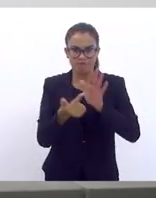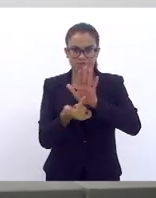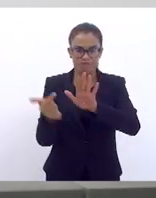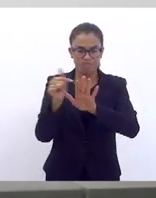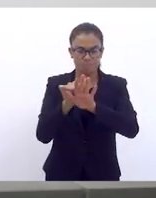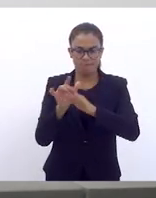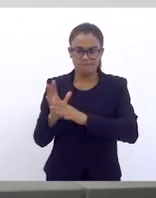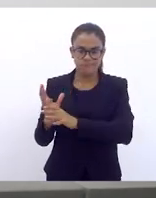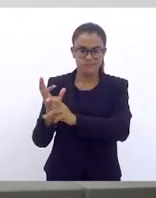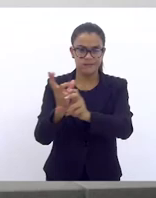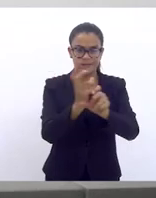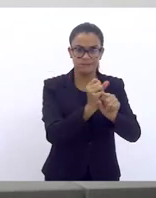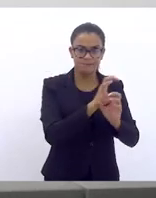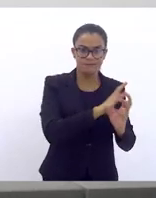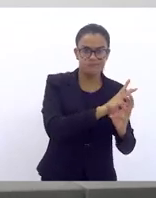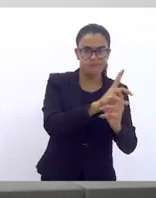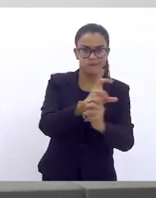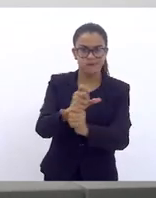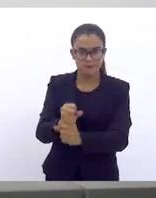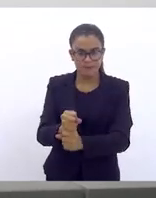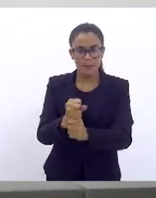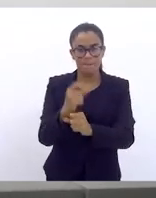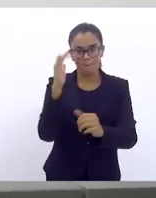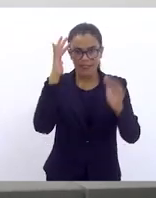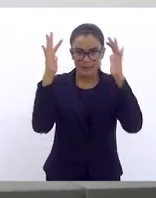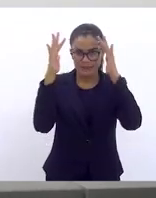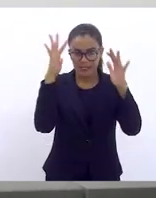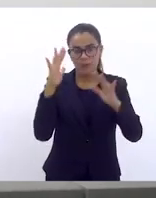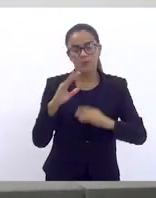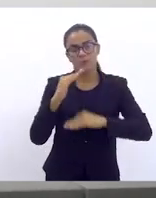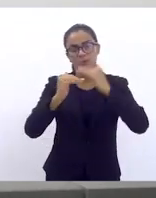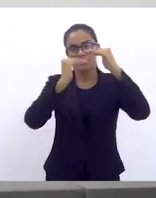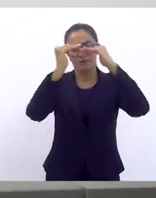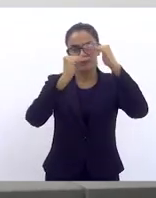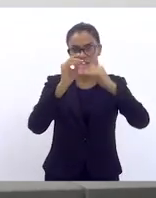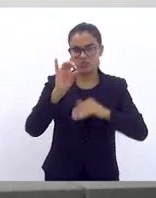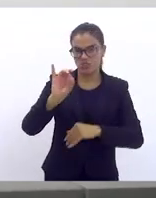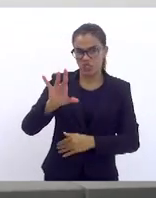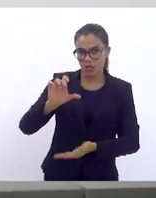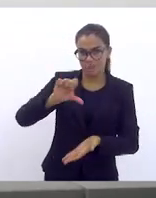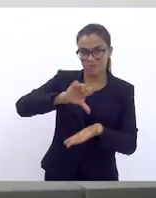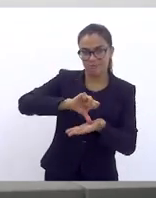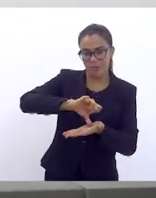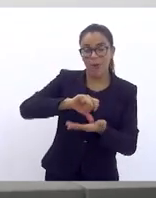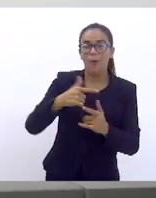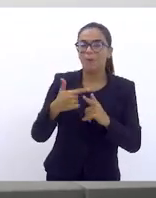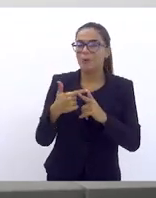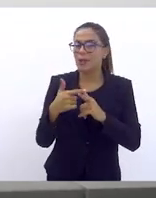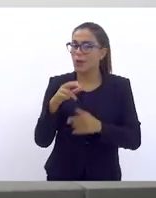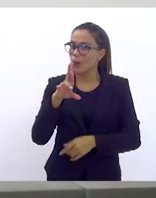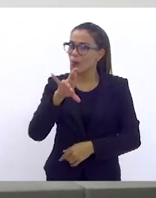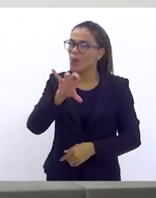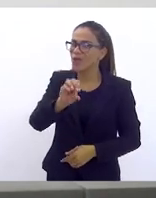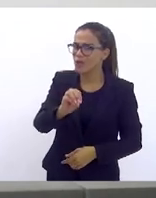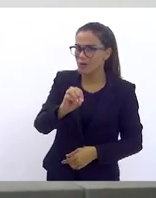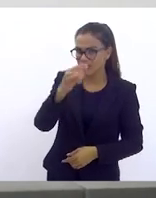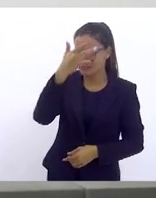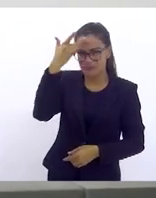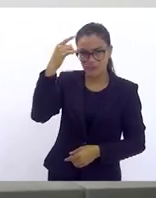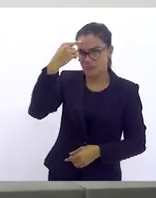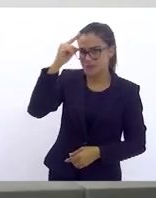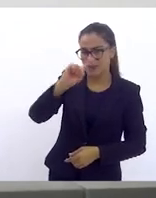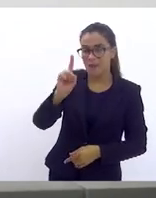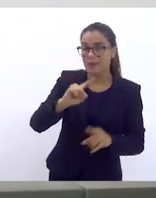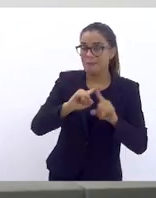do desenvolvimento e não apenas na região metropolitana porque o Rio de Janeiro Muitas pessoas não sabem